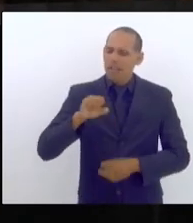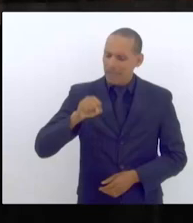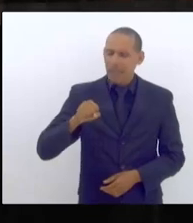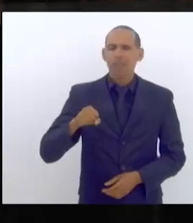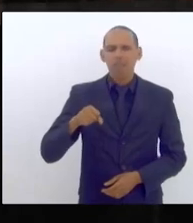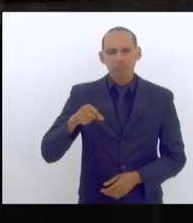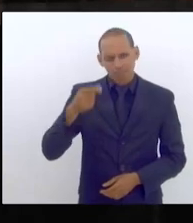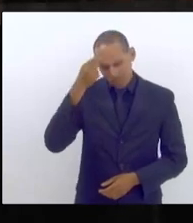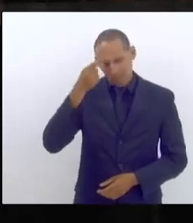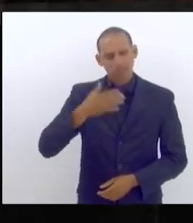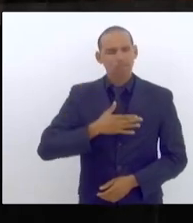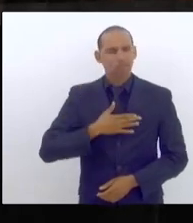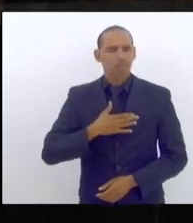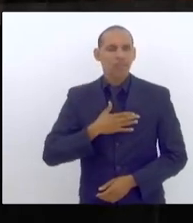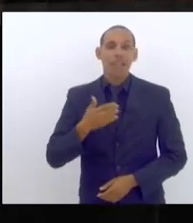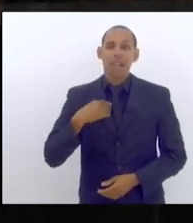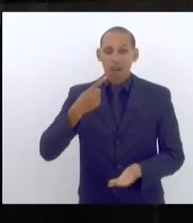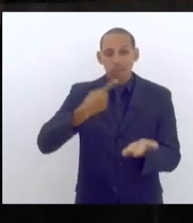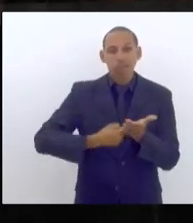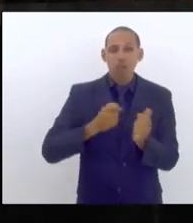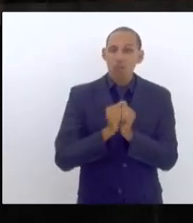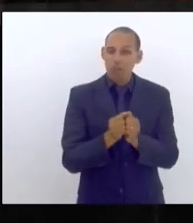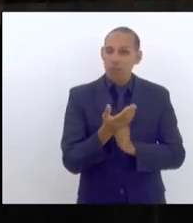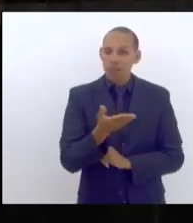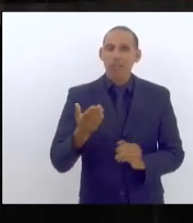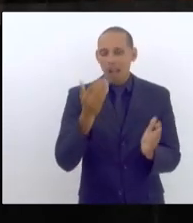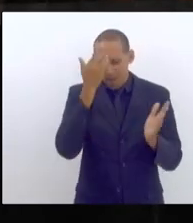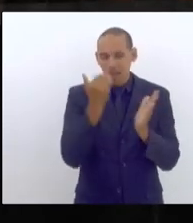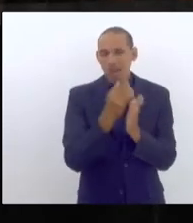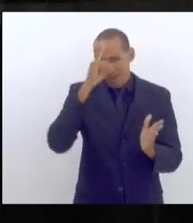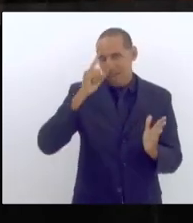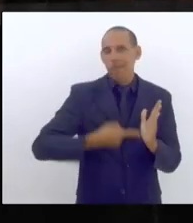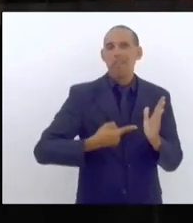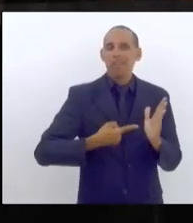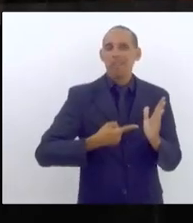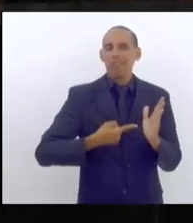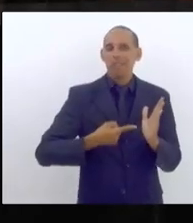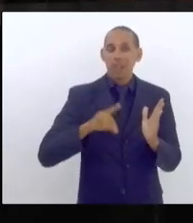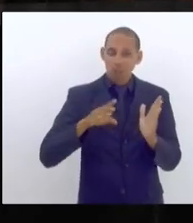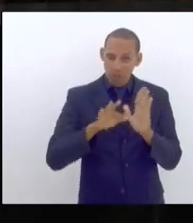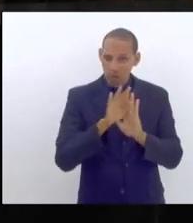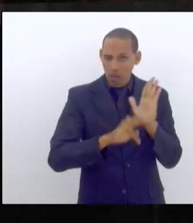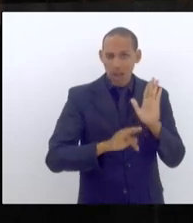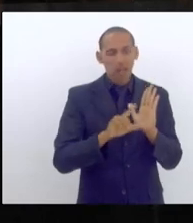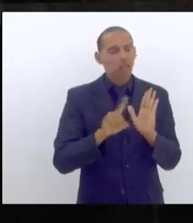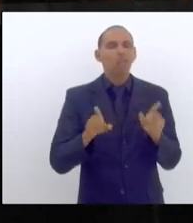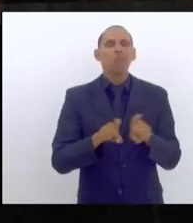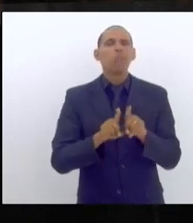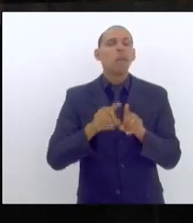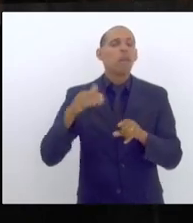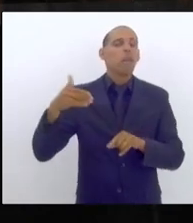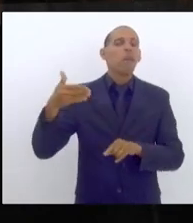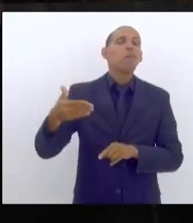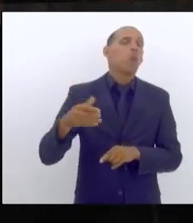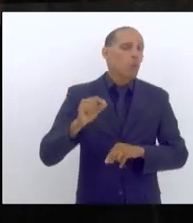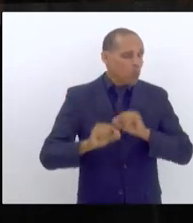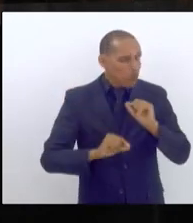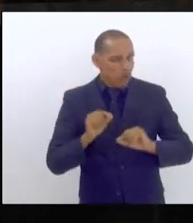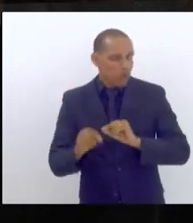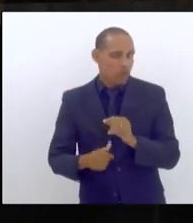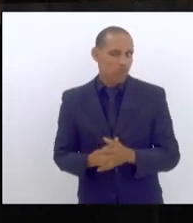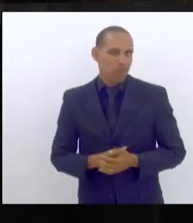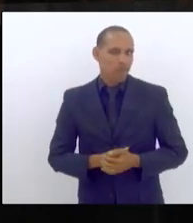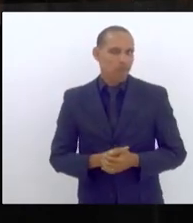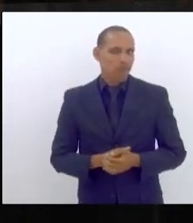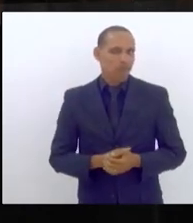me comprometo a, junto com vocês, fazermos o cumpra-se. Não só do formulário, mas o que, é que vai ser feito depois do formulário para